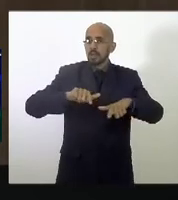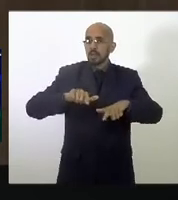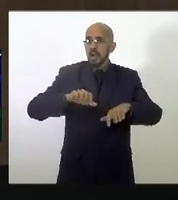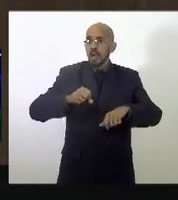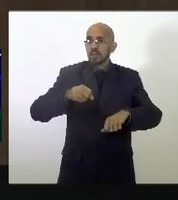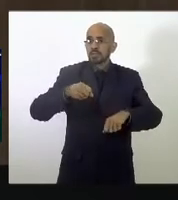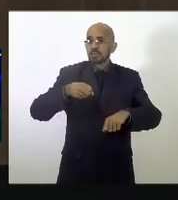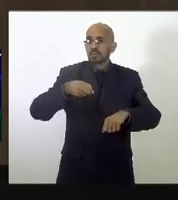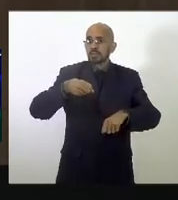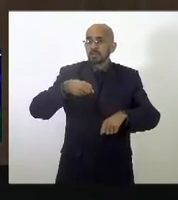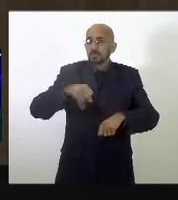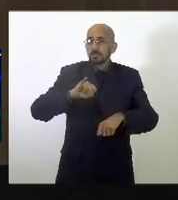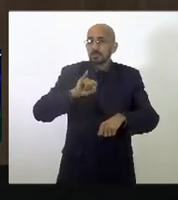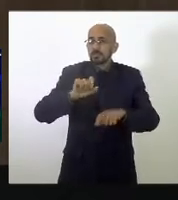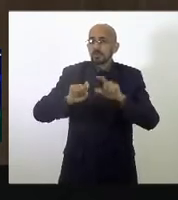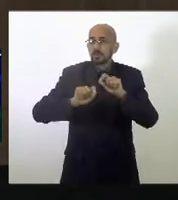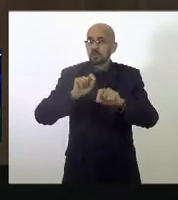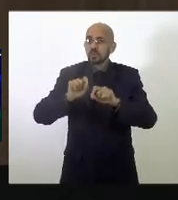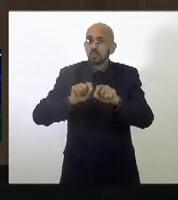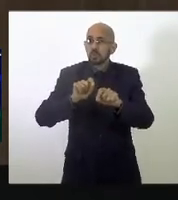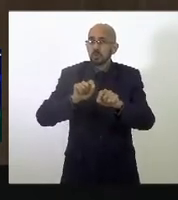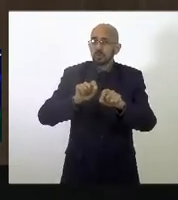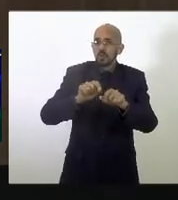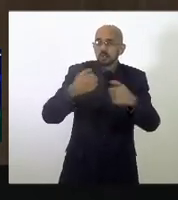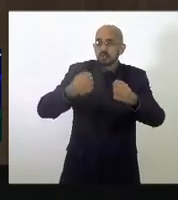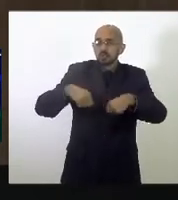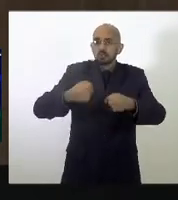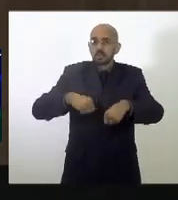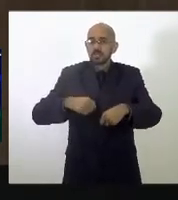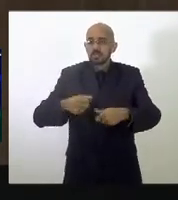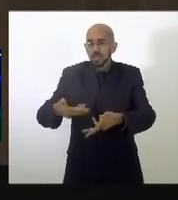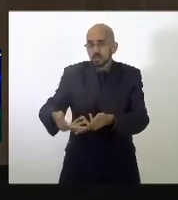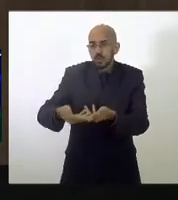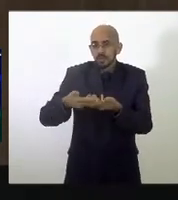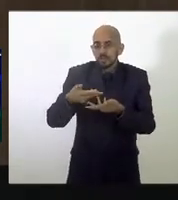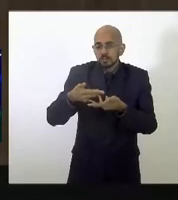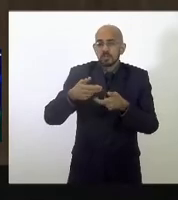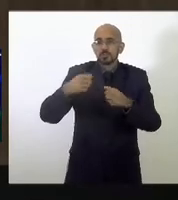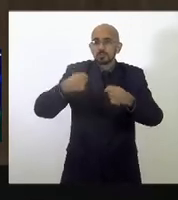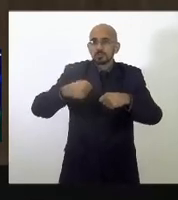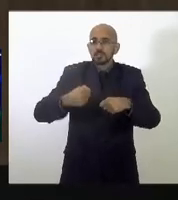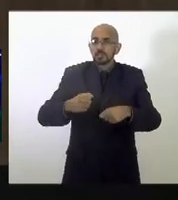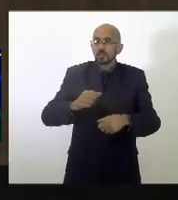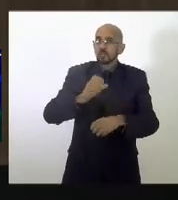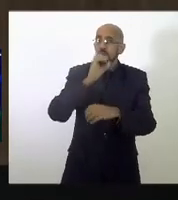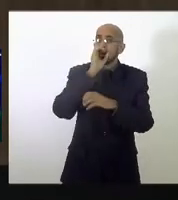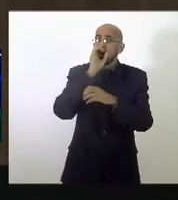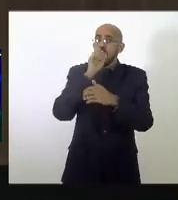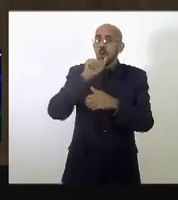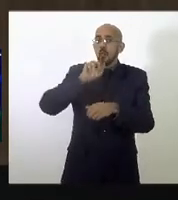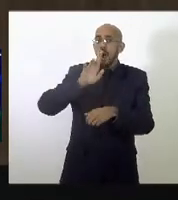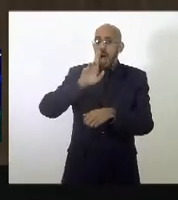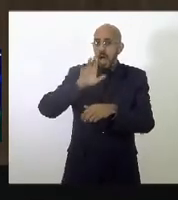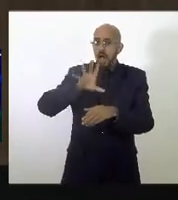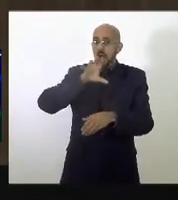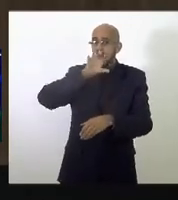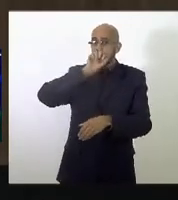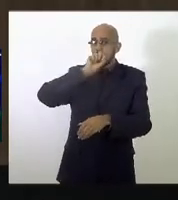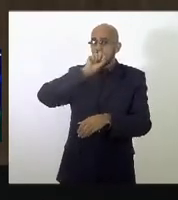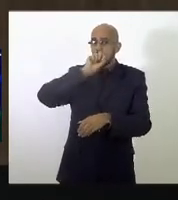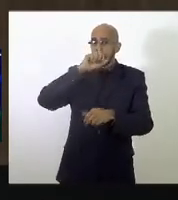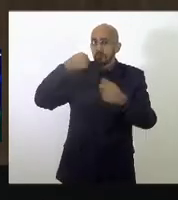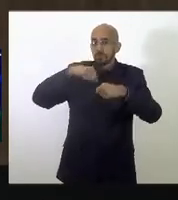pessoa, né, que está lá precisando do nosso atendimento, precisando ser entubado, e a gente precisar